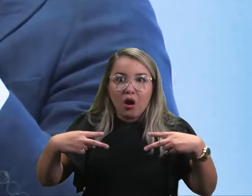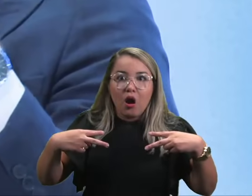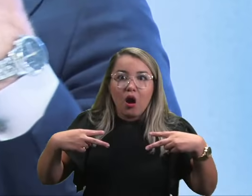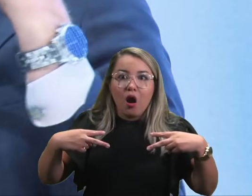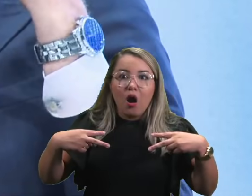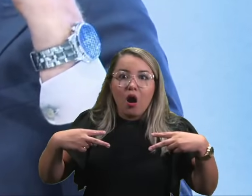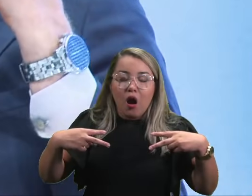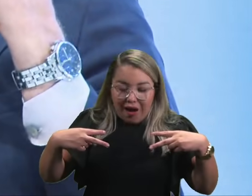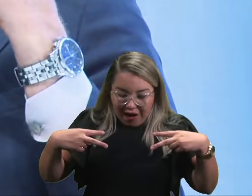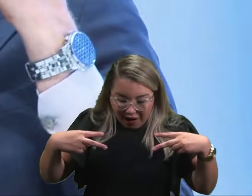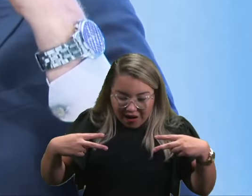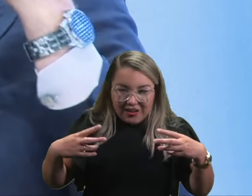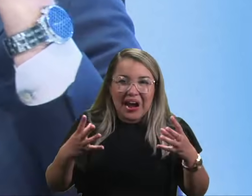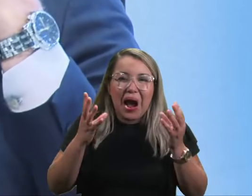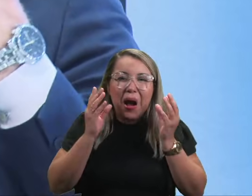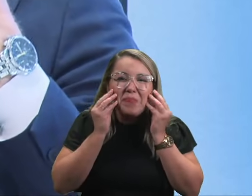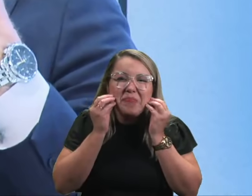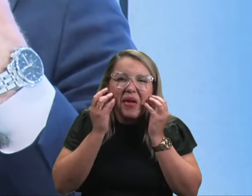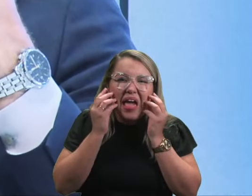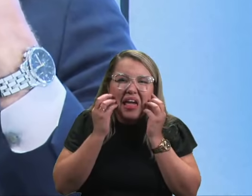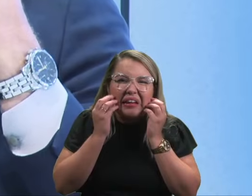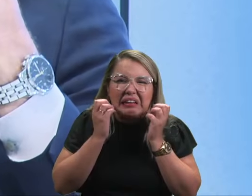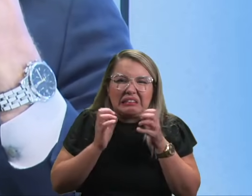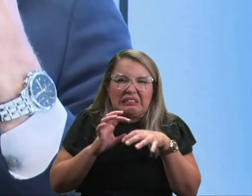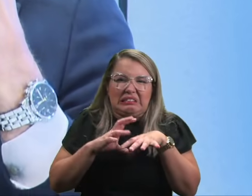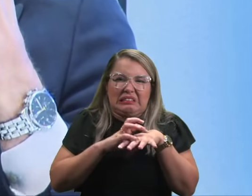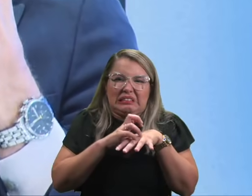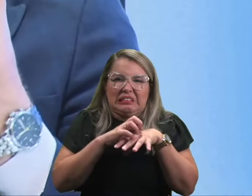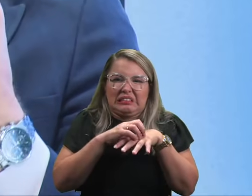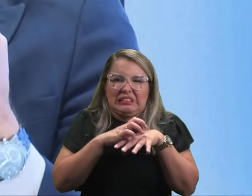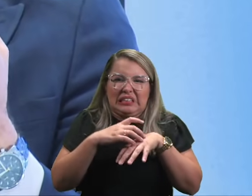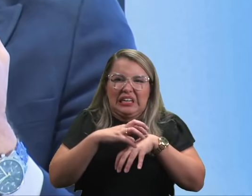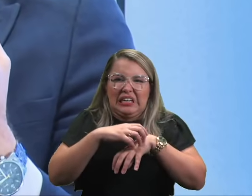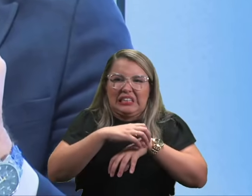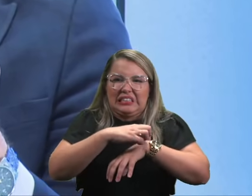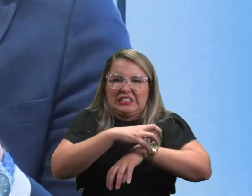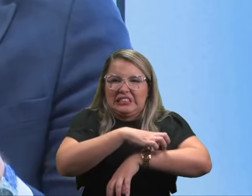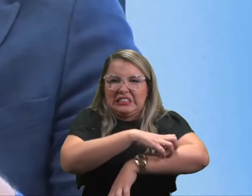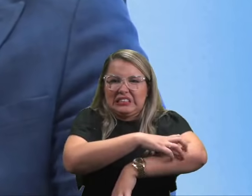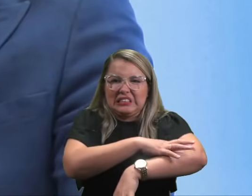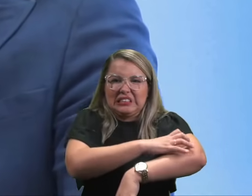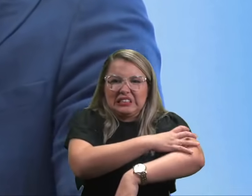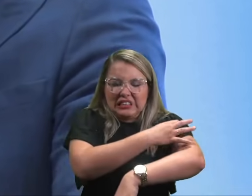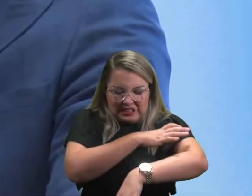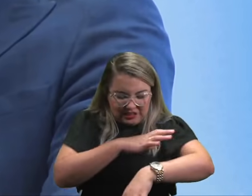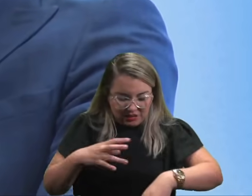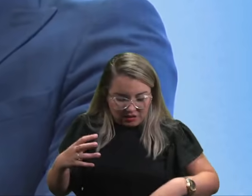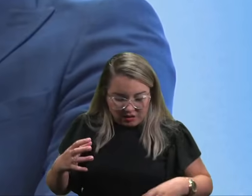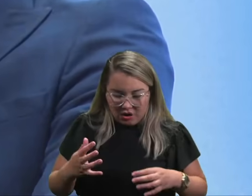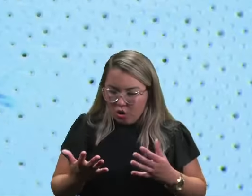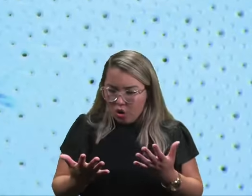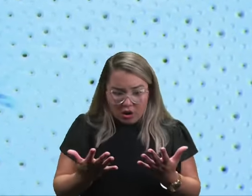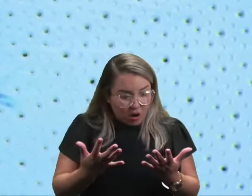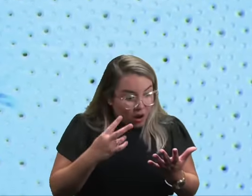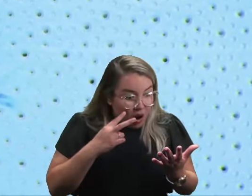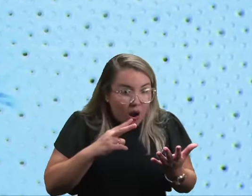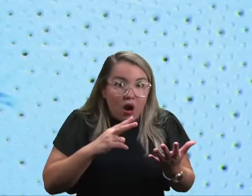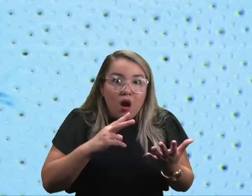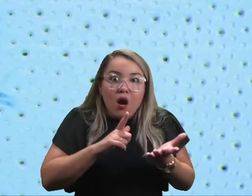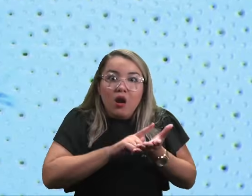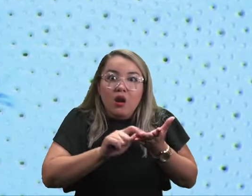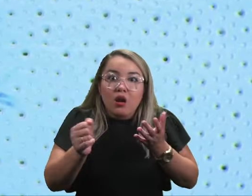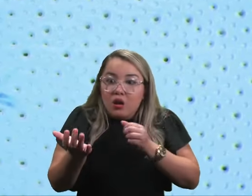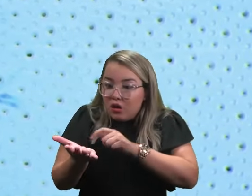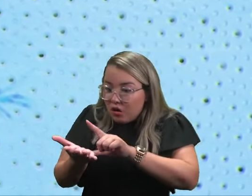onde a sua pele estava toda escamada, carcomida pela lepra, suas mãos. Ele olha para as mãos assim: meu